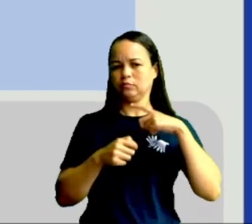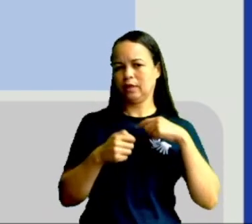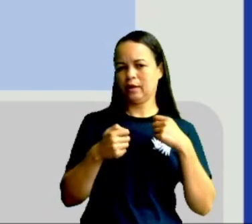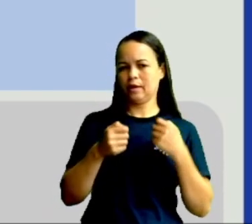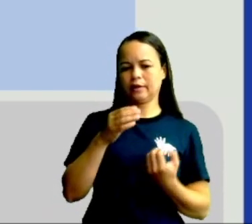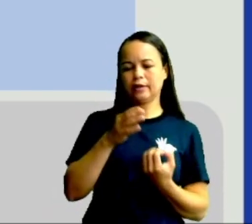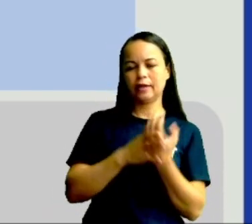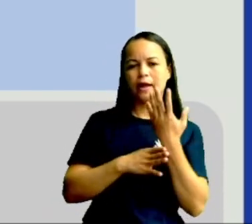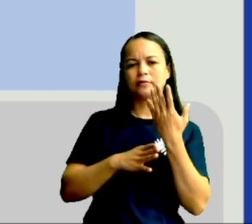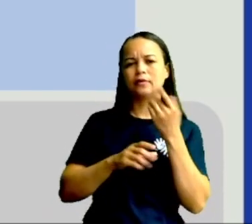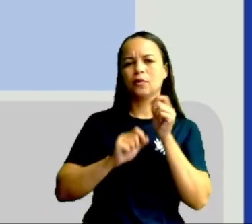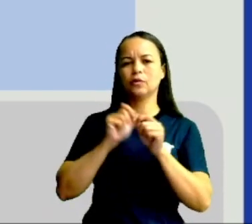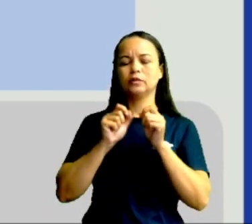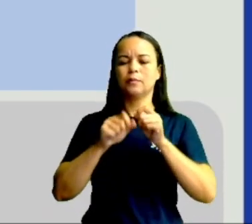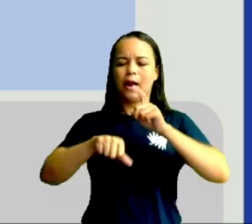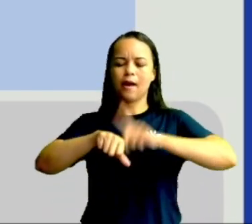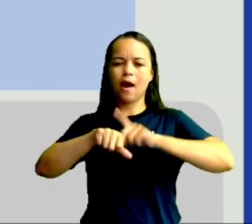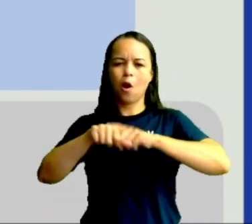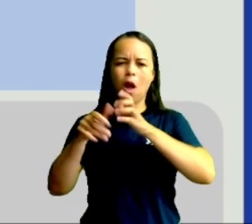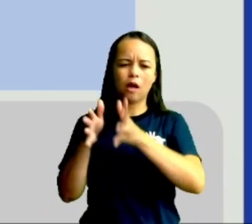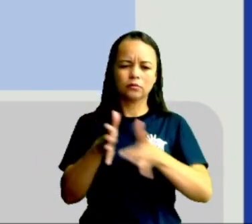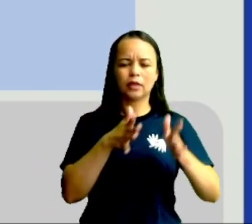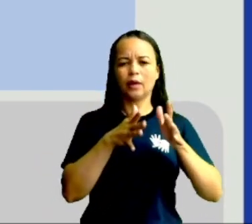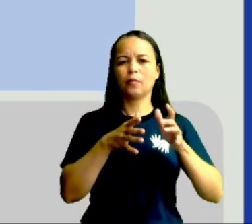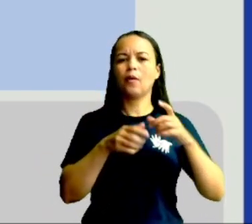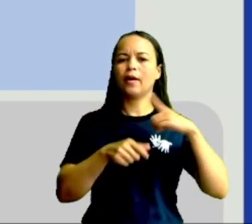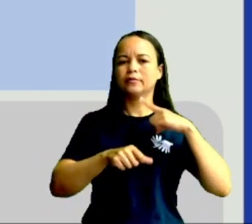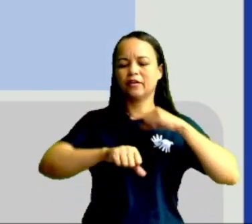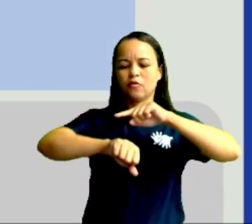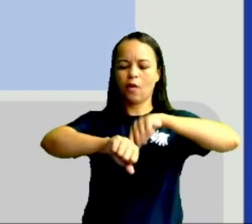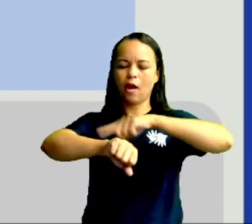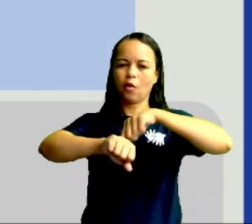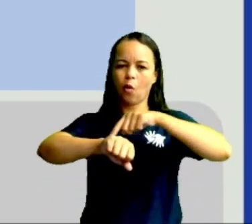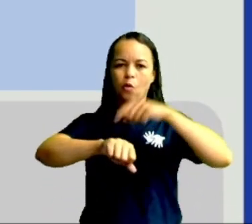se criar algo que marcasse o tempo, e aí o relógio